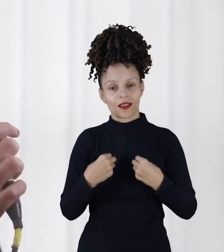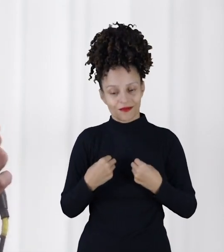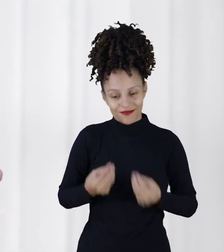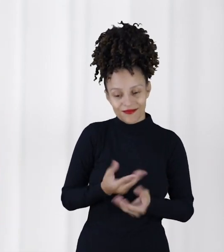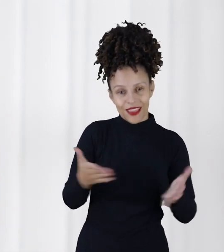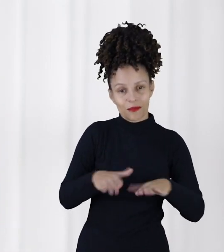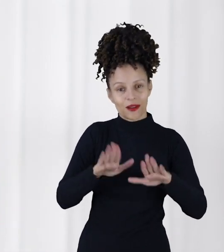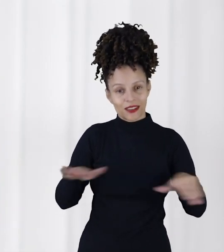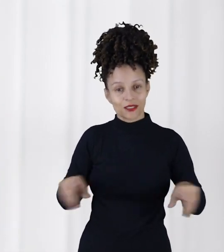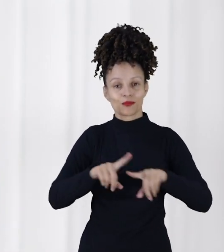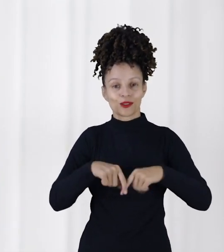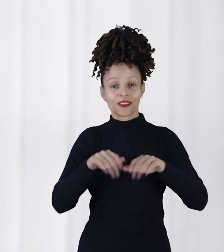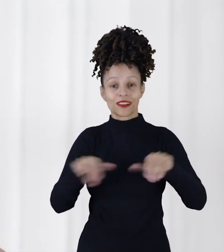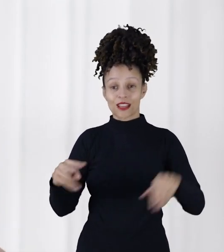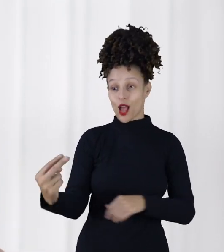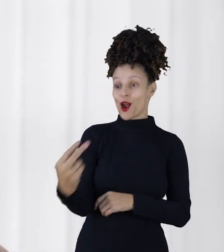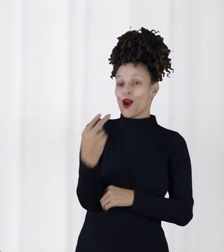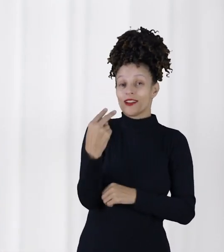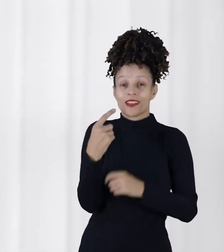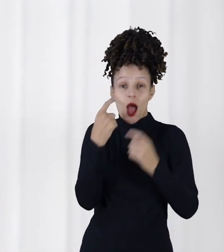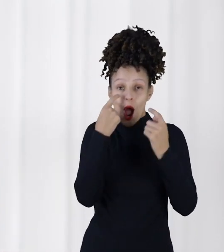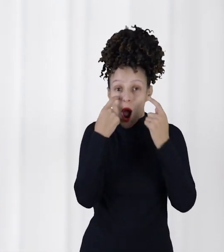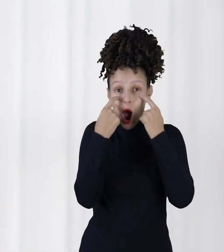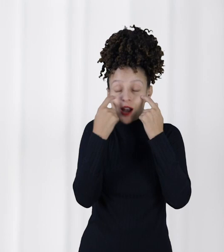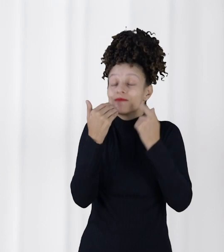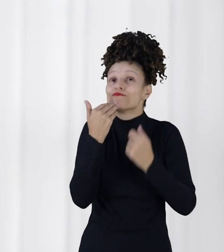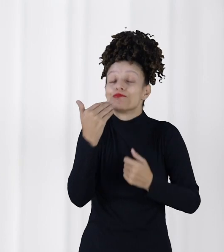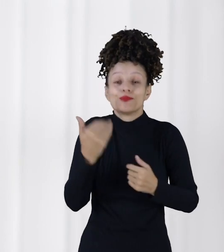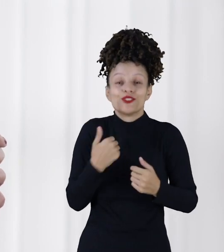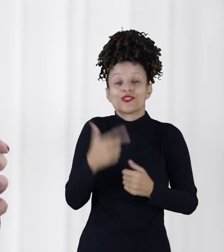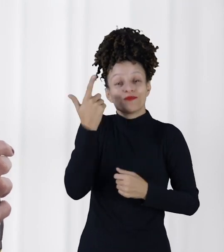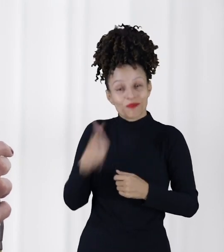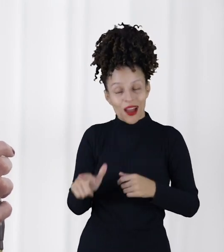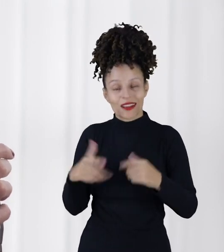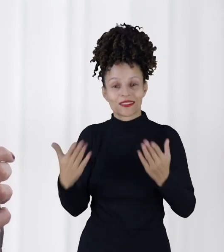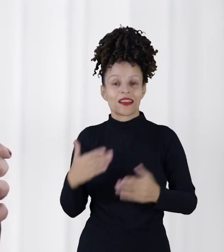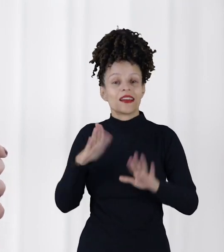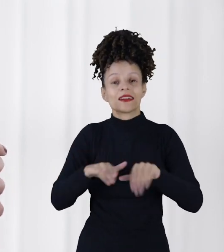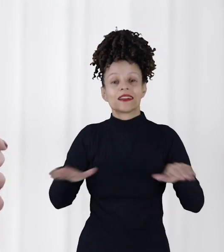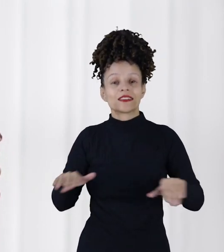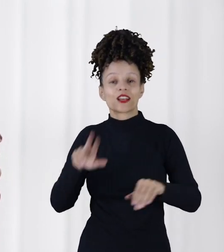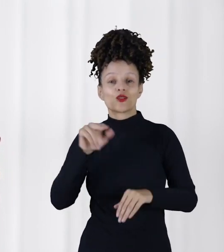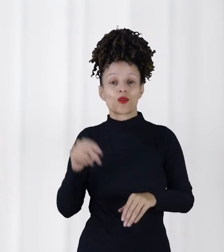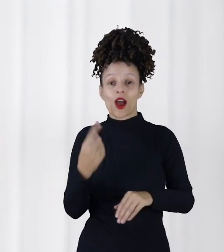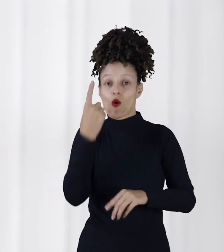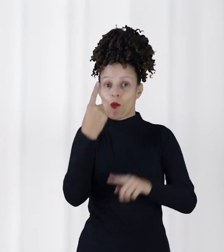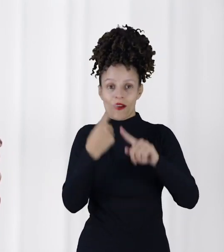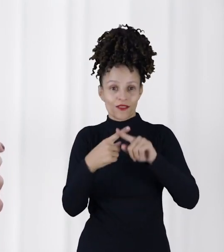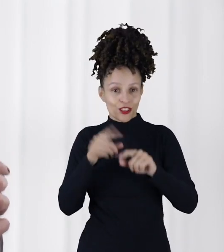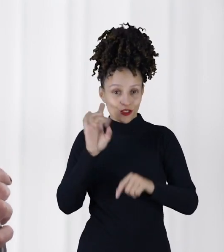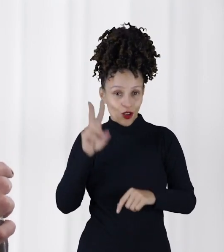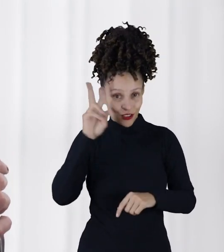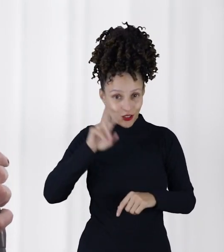ela traz para a criança. Por isso que a criança olha para a gente com aqueles olhinhos de quem está pedindo mais, né? Uma criança nunca escuta